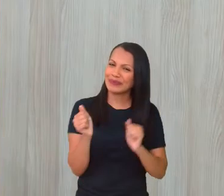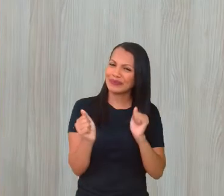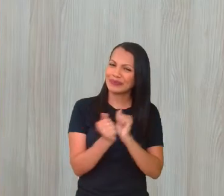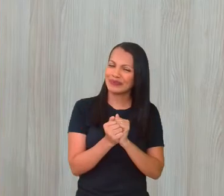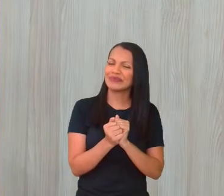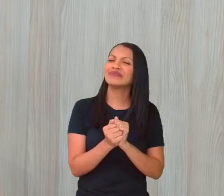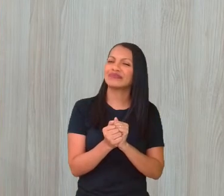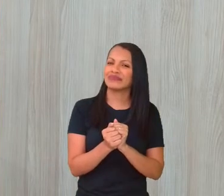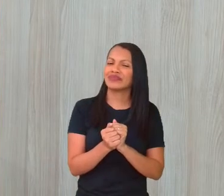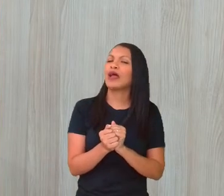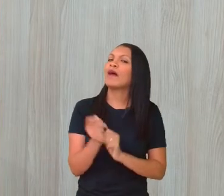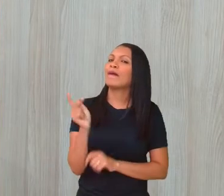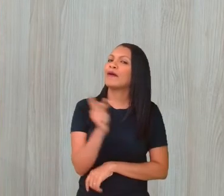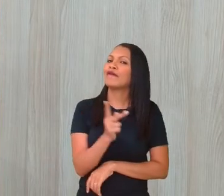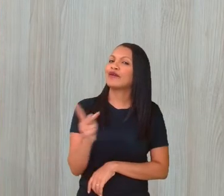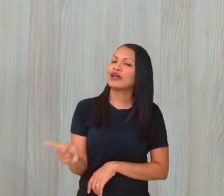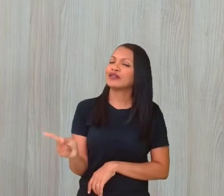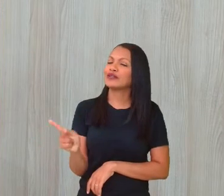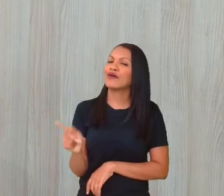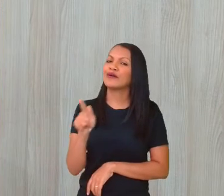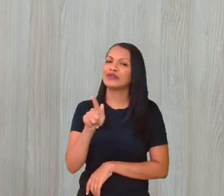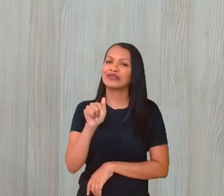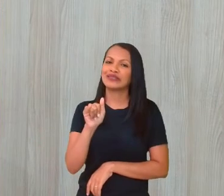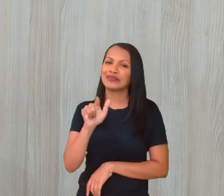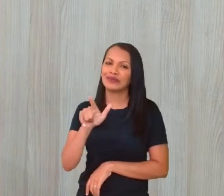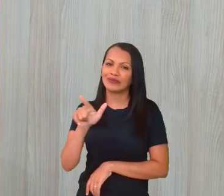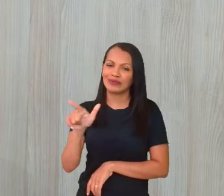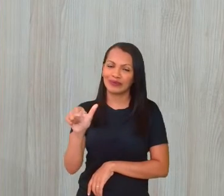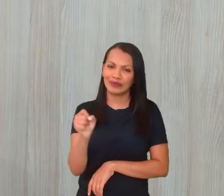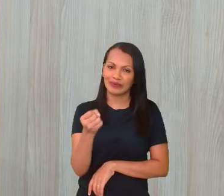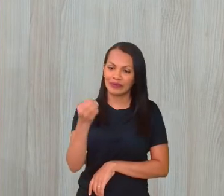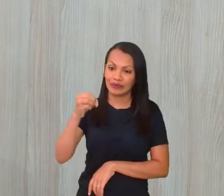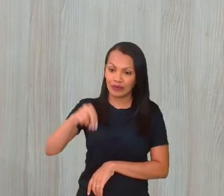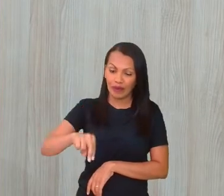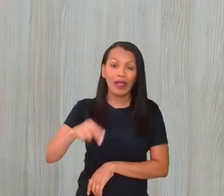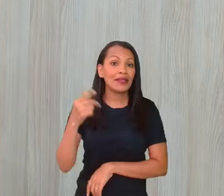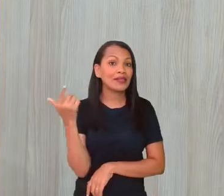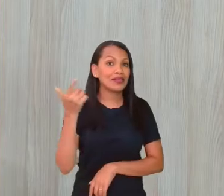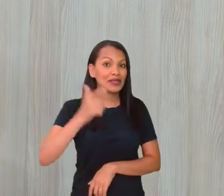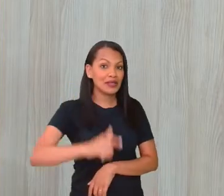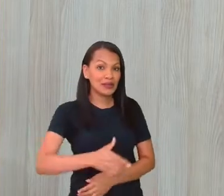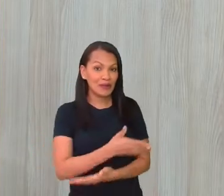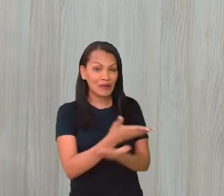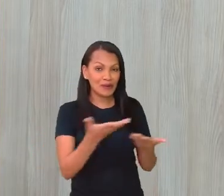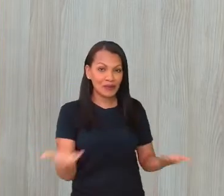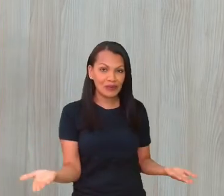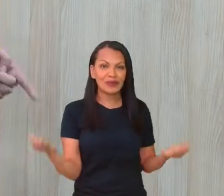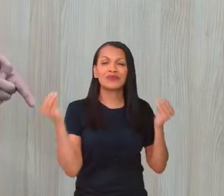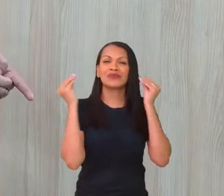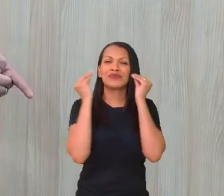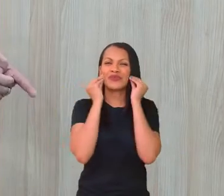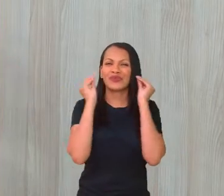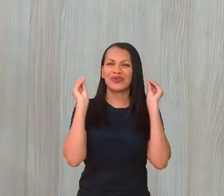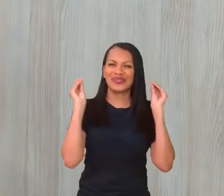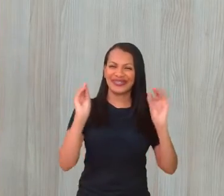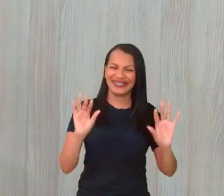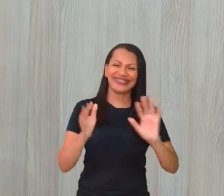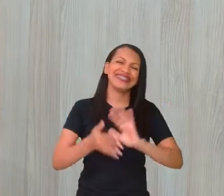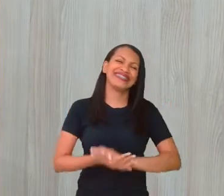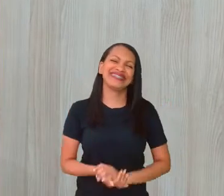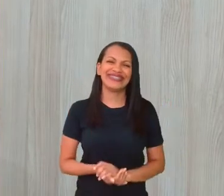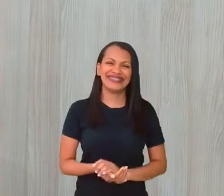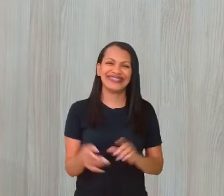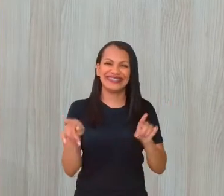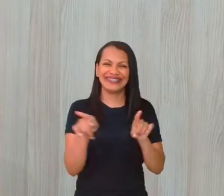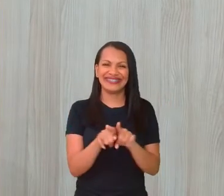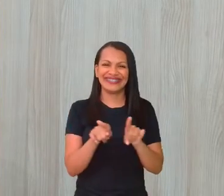Soares. Exatamente, mais uma vez essa dupla passando em sua tela. Alô, Gegé, beijo pra você.